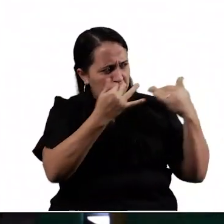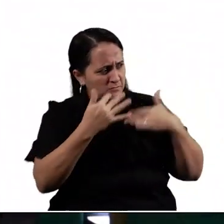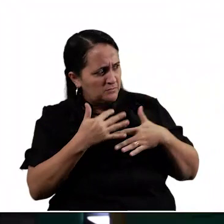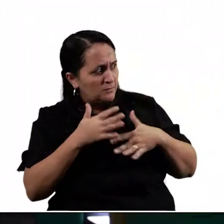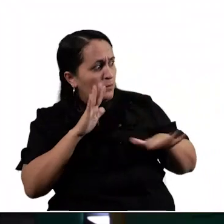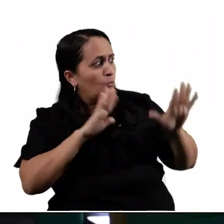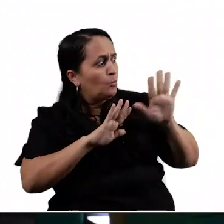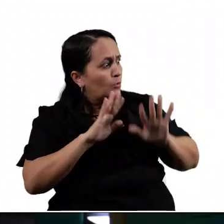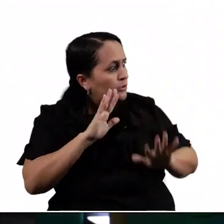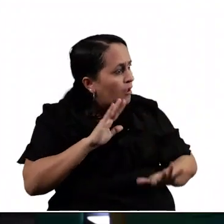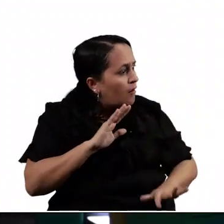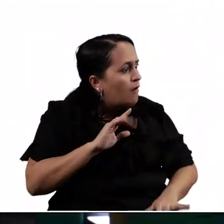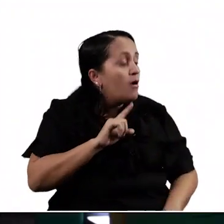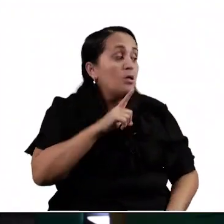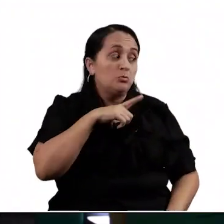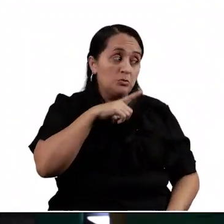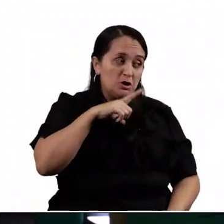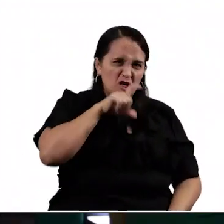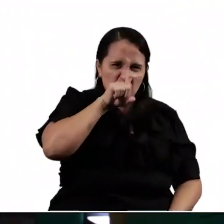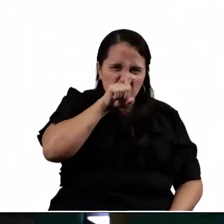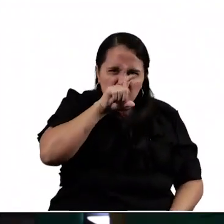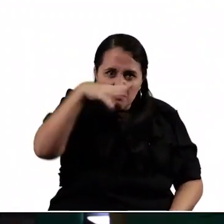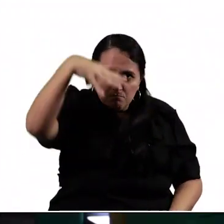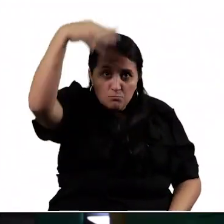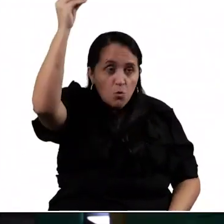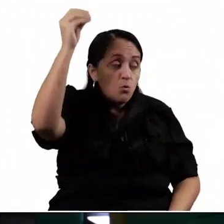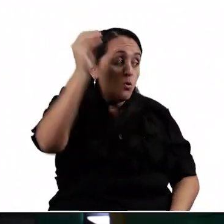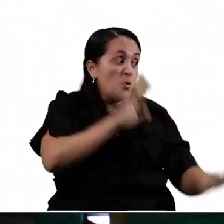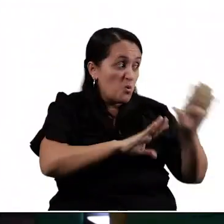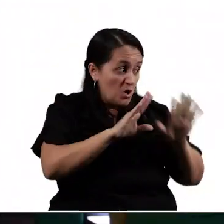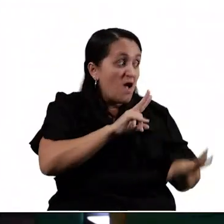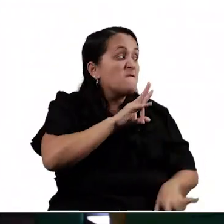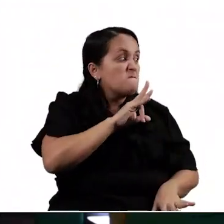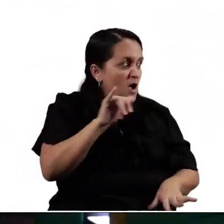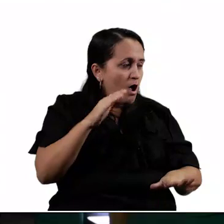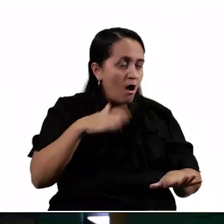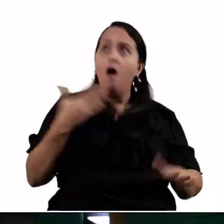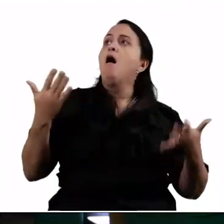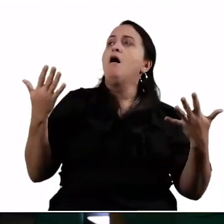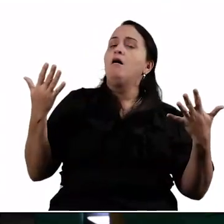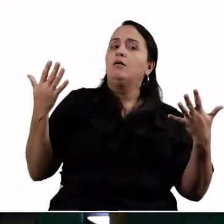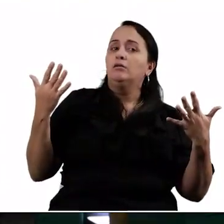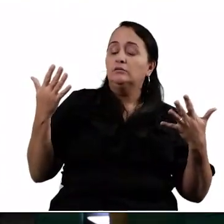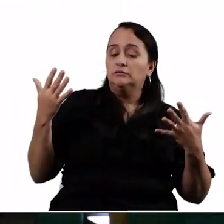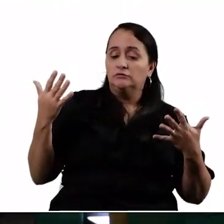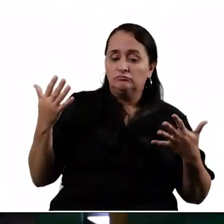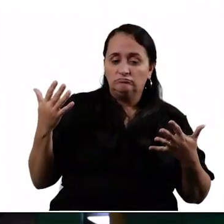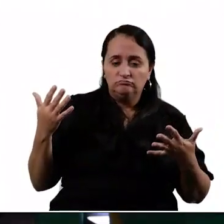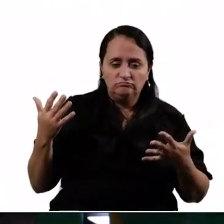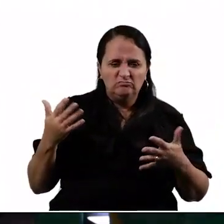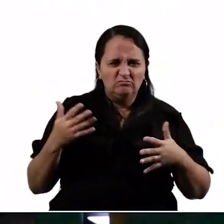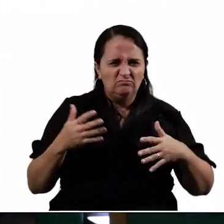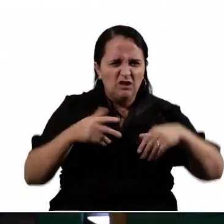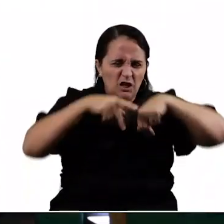ele não podia falar nada porque senão era perigoso ele acordar e cair da vassoura